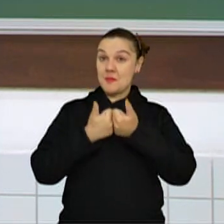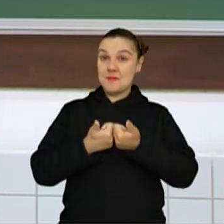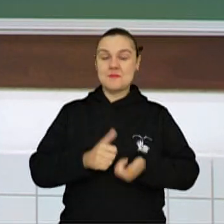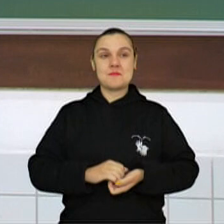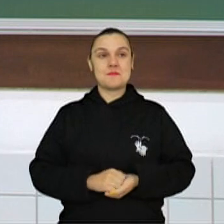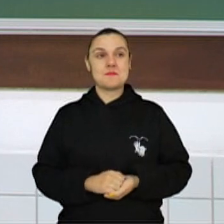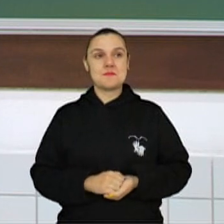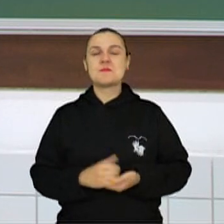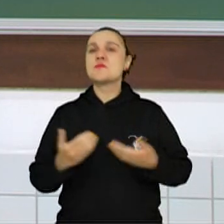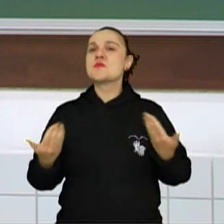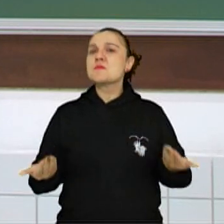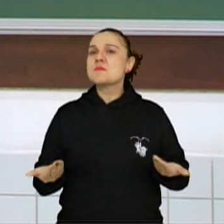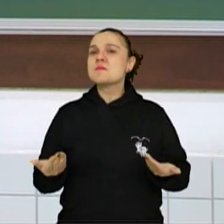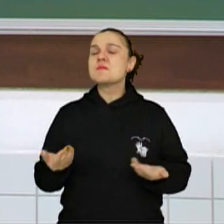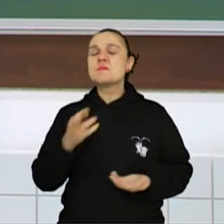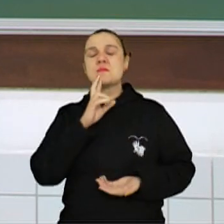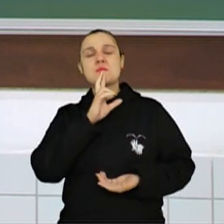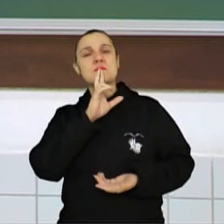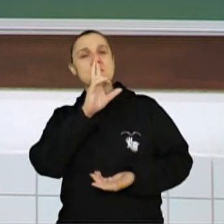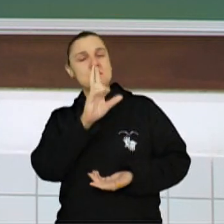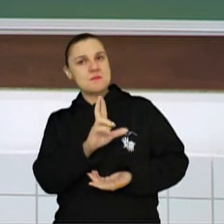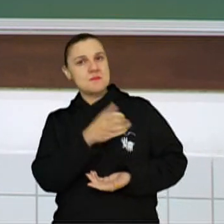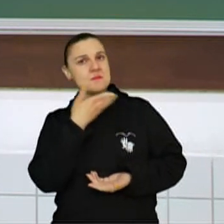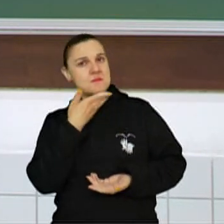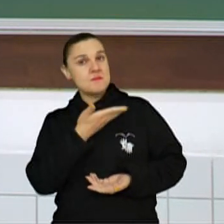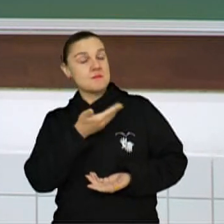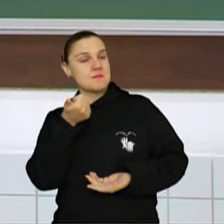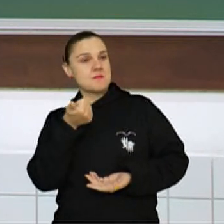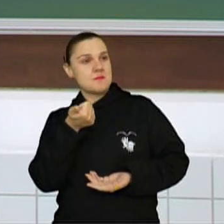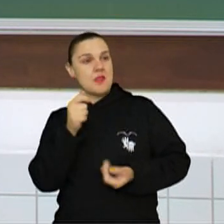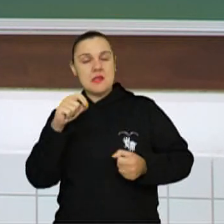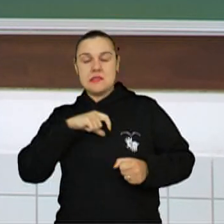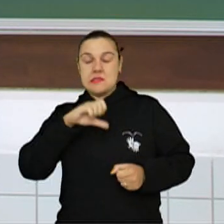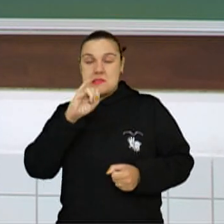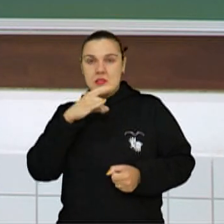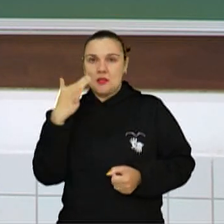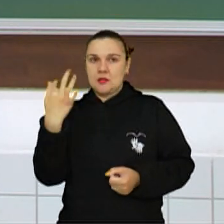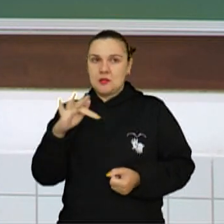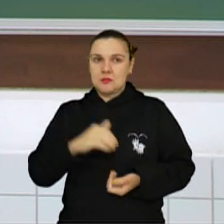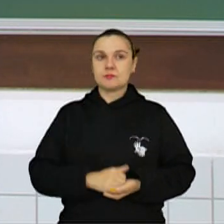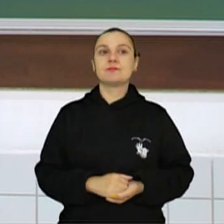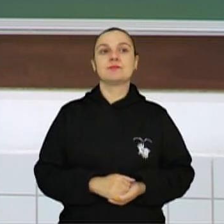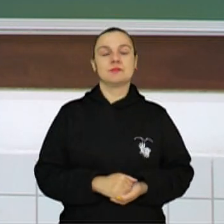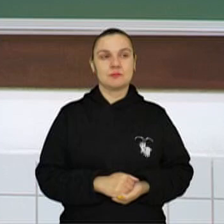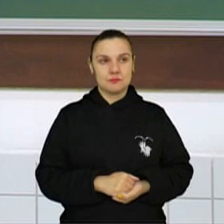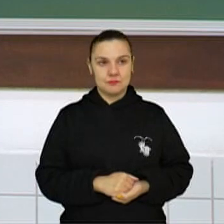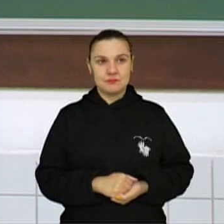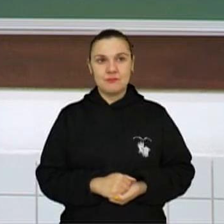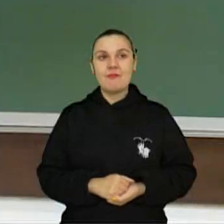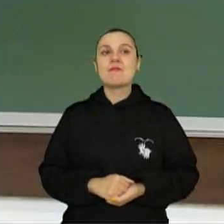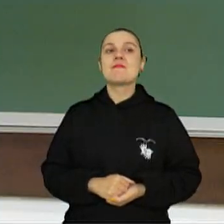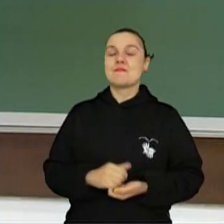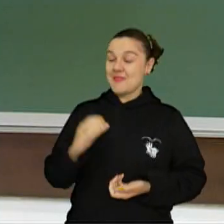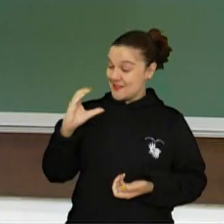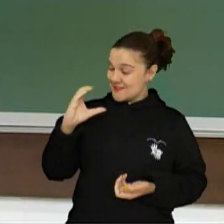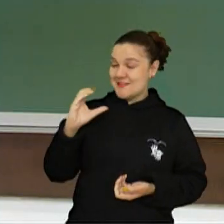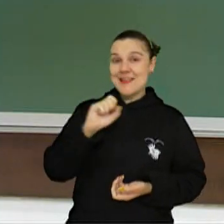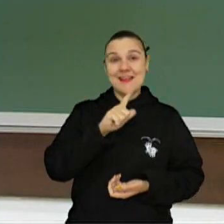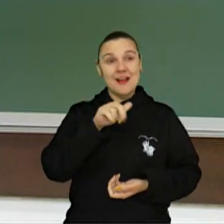Volvemos. E aí? Então, qual que é a melhor atitude quando a gente sente dor? É claro que é a alternativa